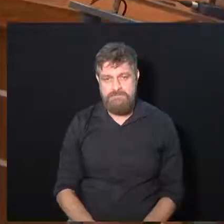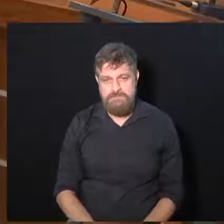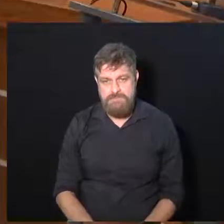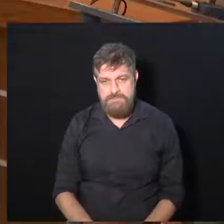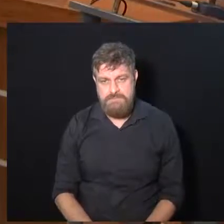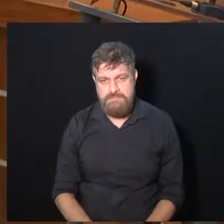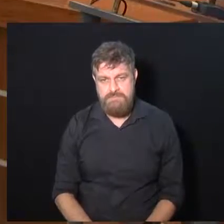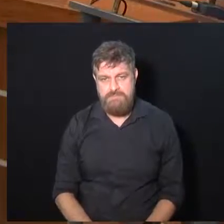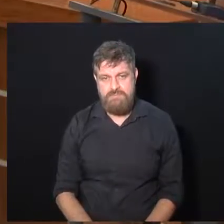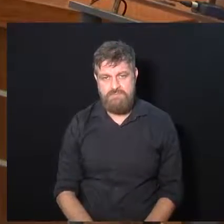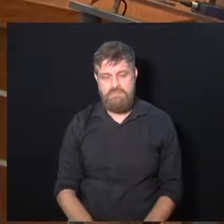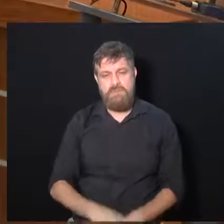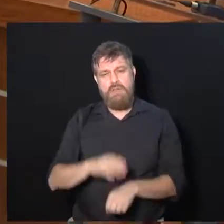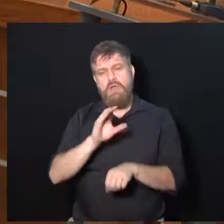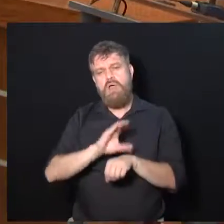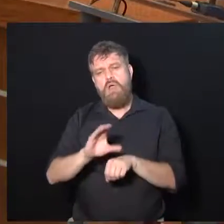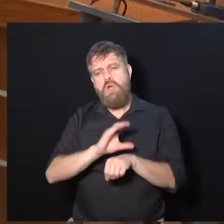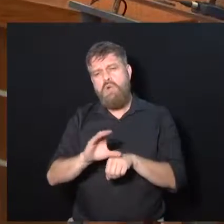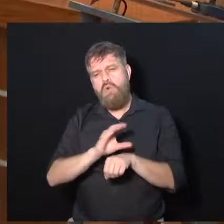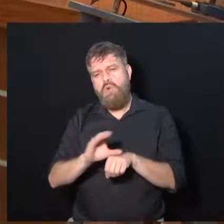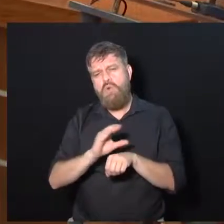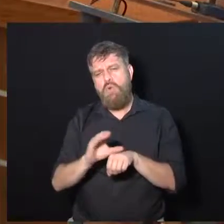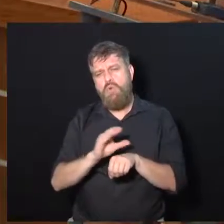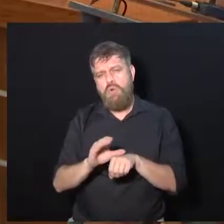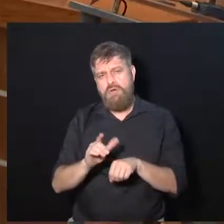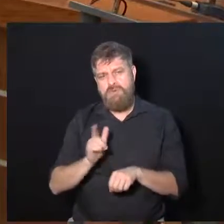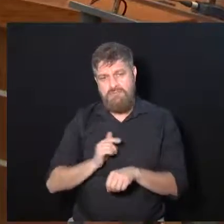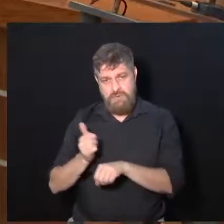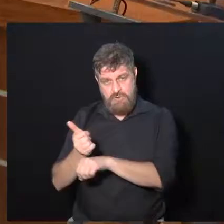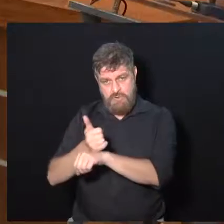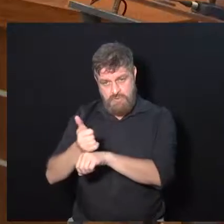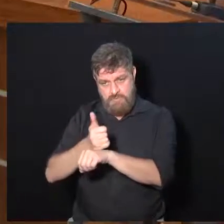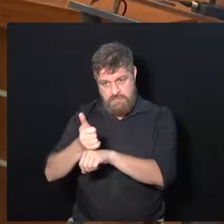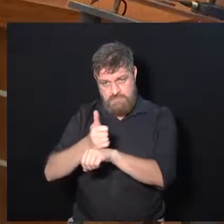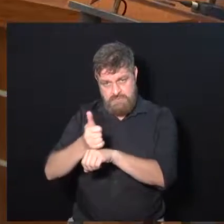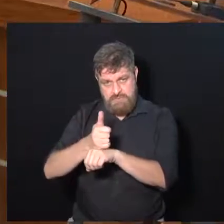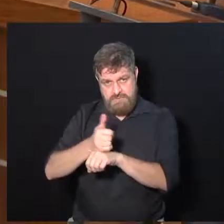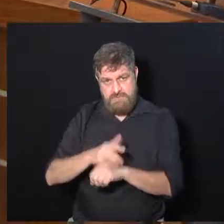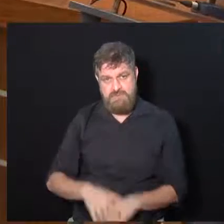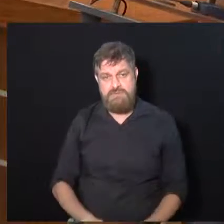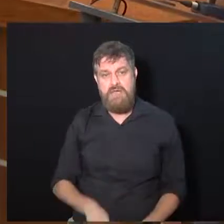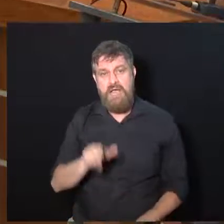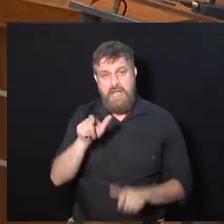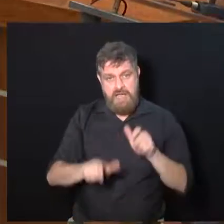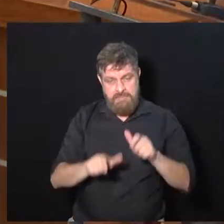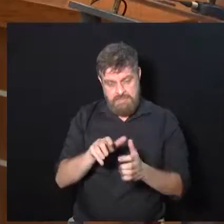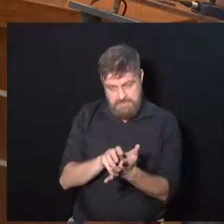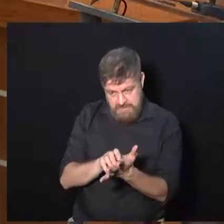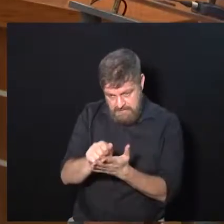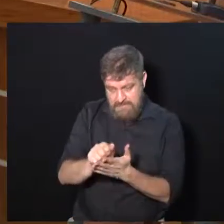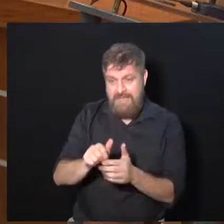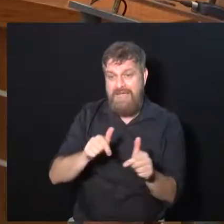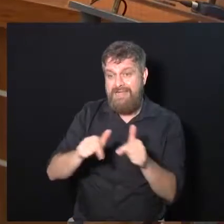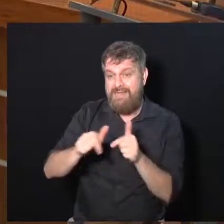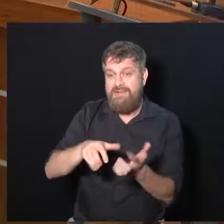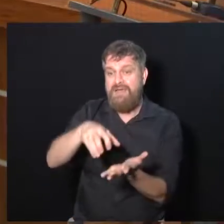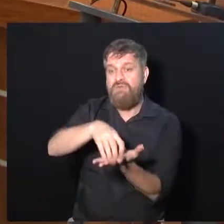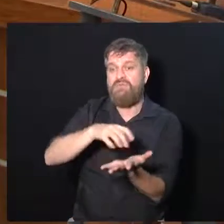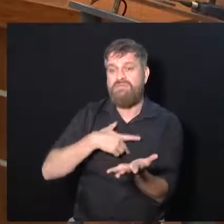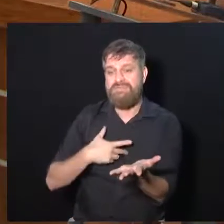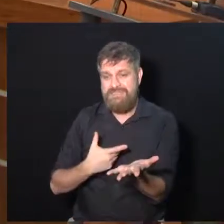Essa capacitação foi para os profissionais da rede básica? Aqueles que estavam trabalhando nas unidades